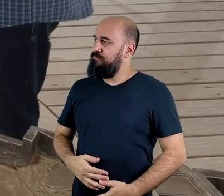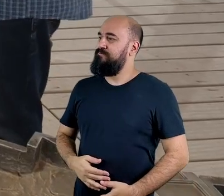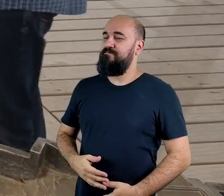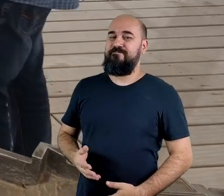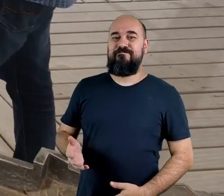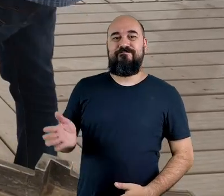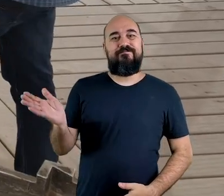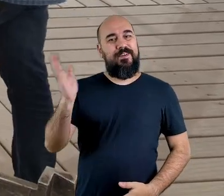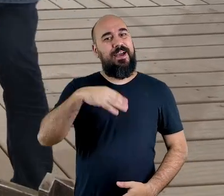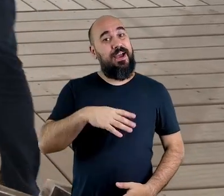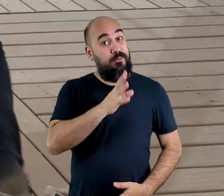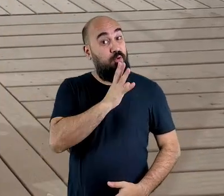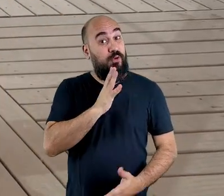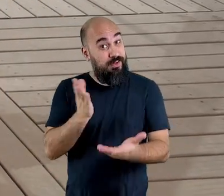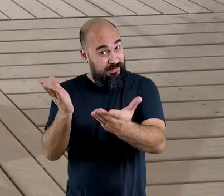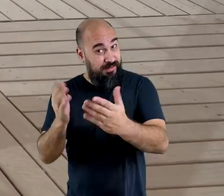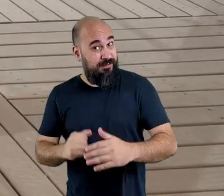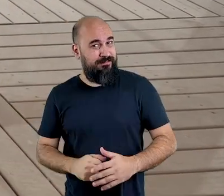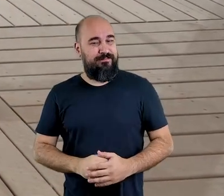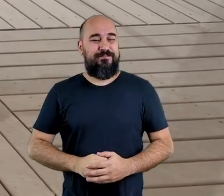vamos explorar Massada. Vem com a gente.